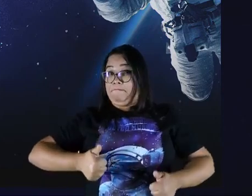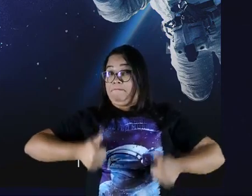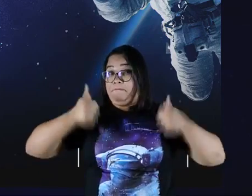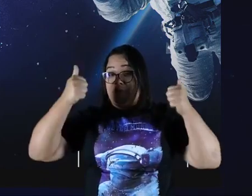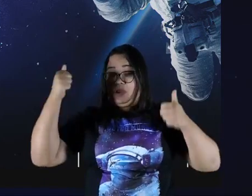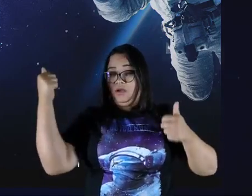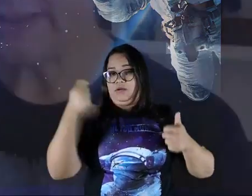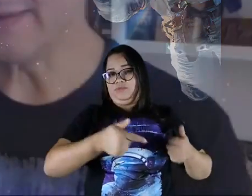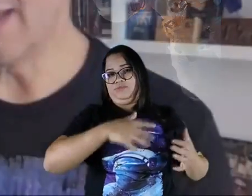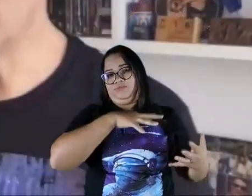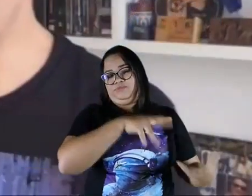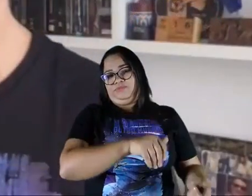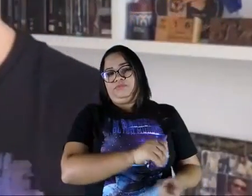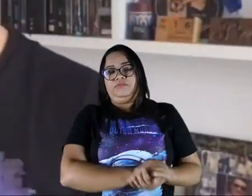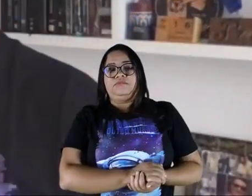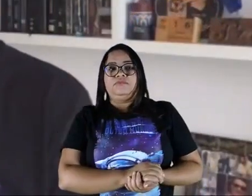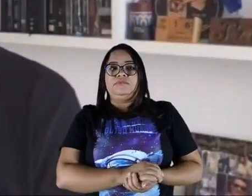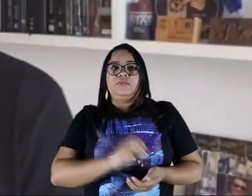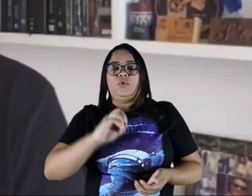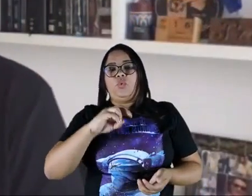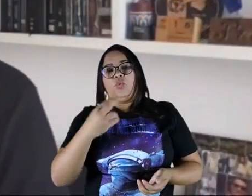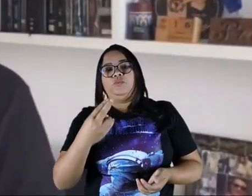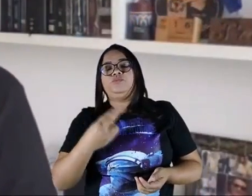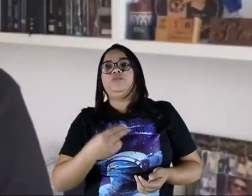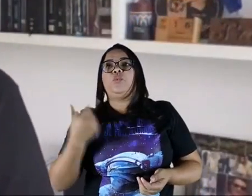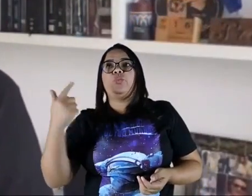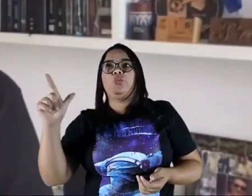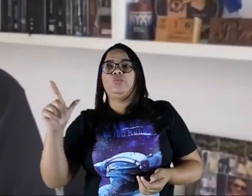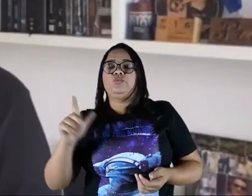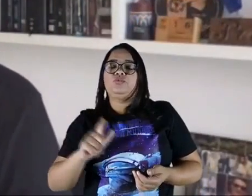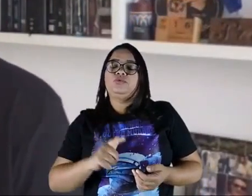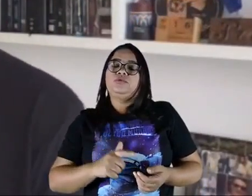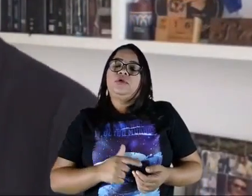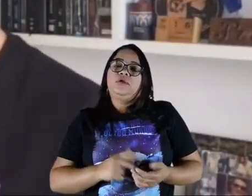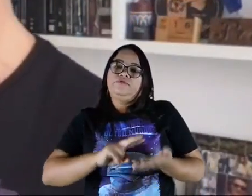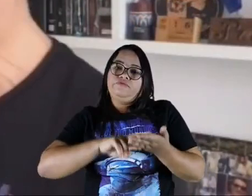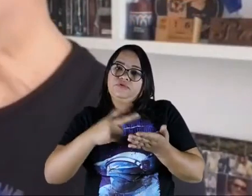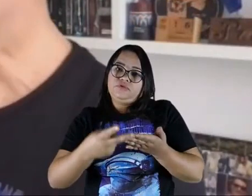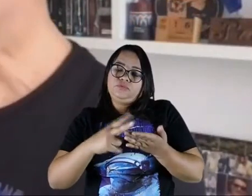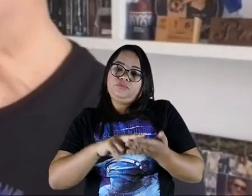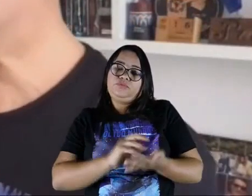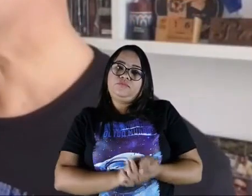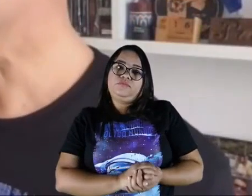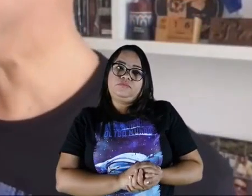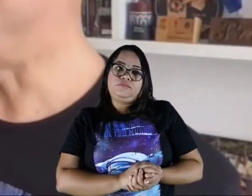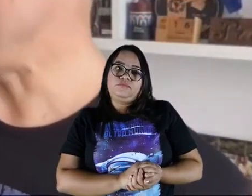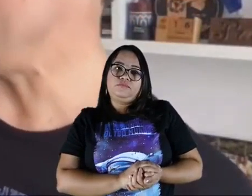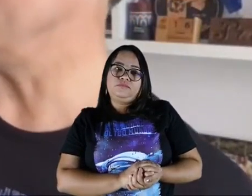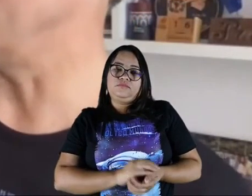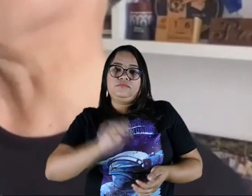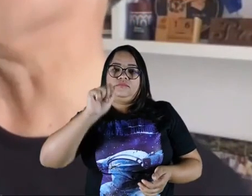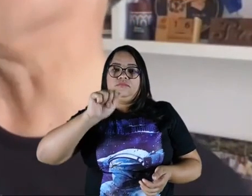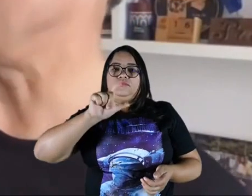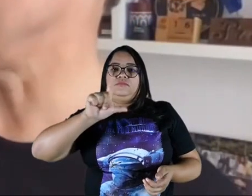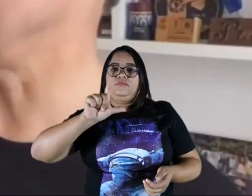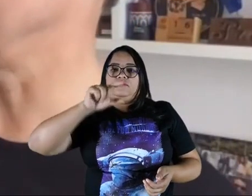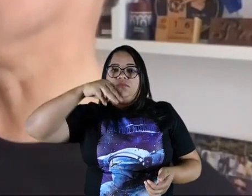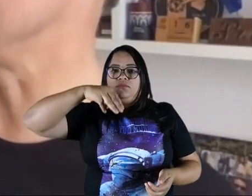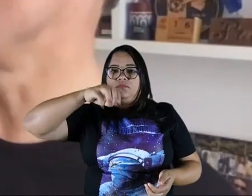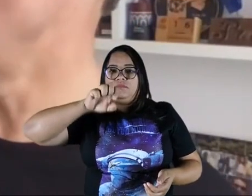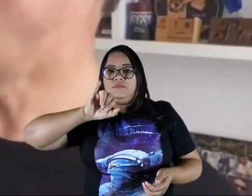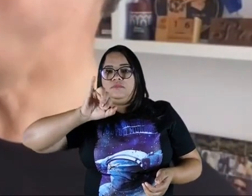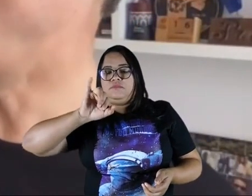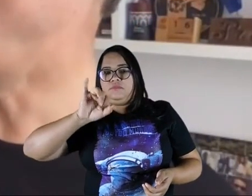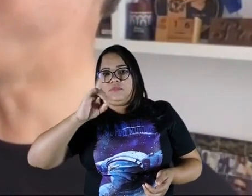para este mundo. Ou então, na Bíblia aqui, Almeida,